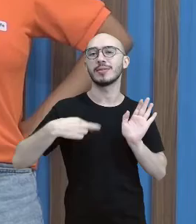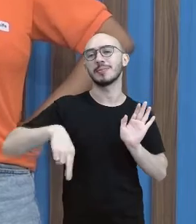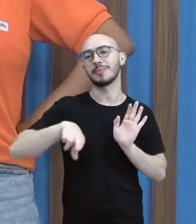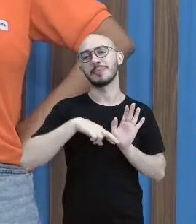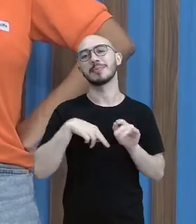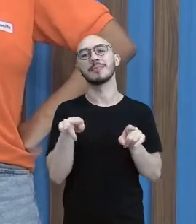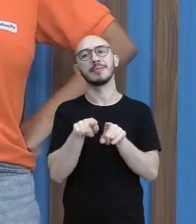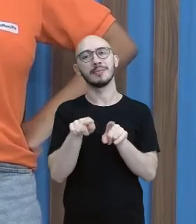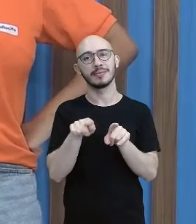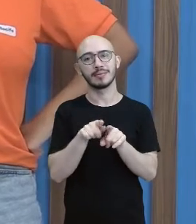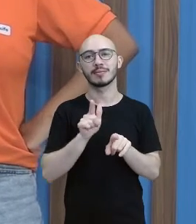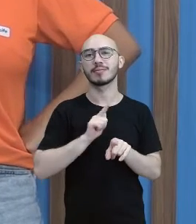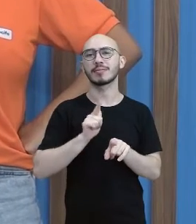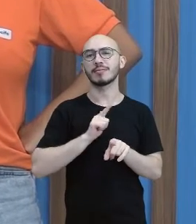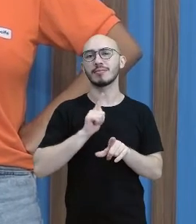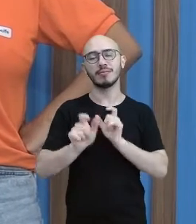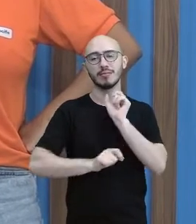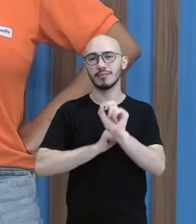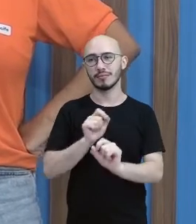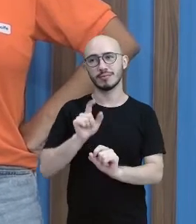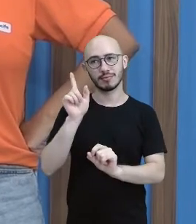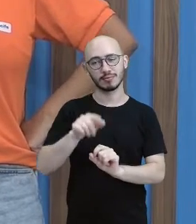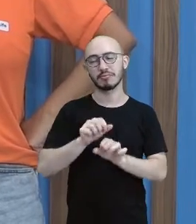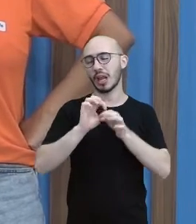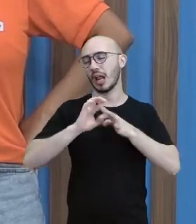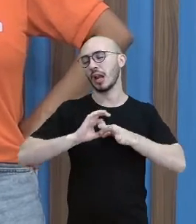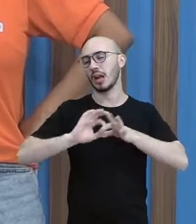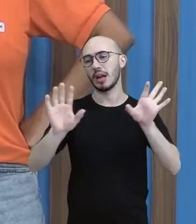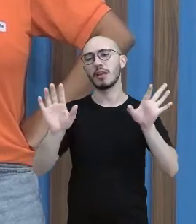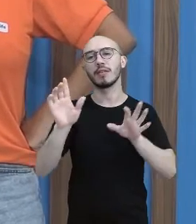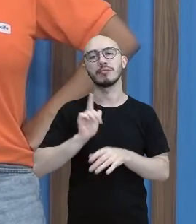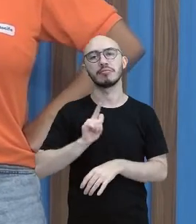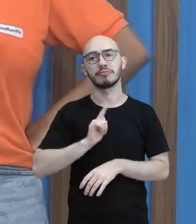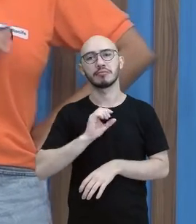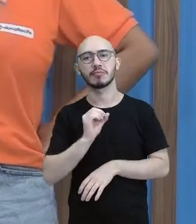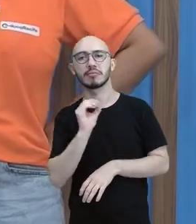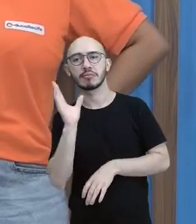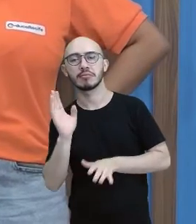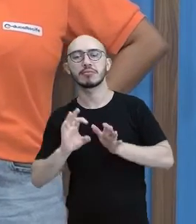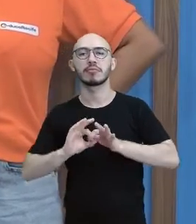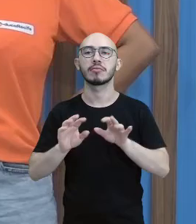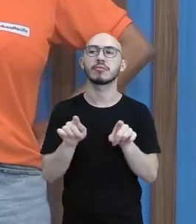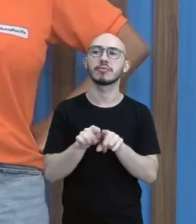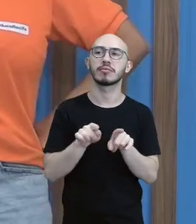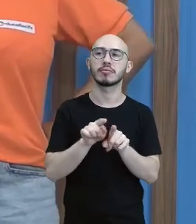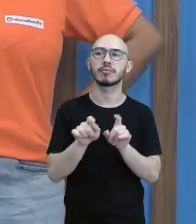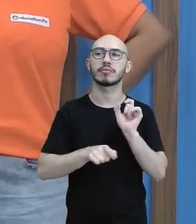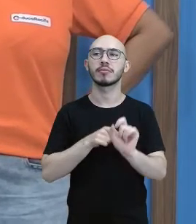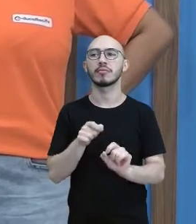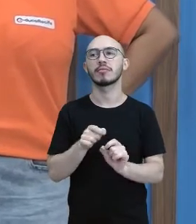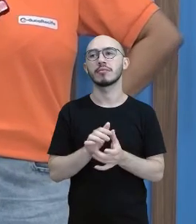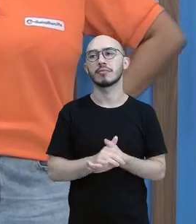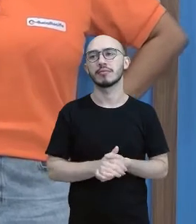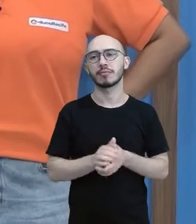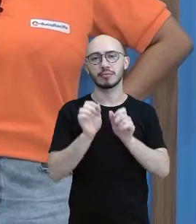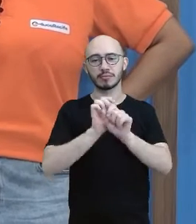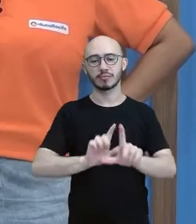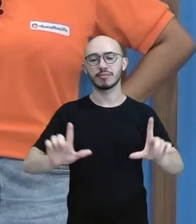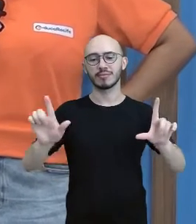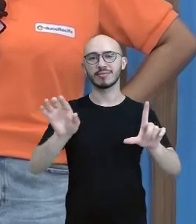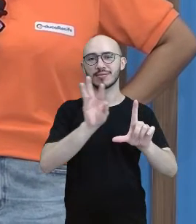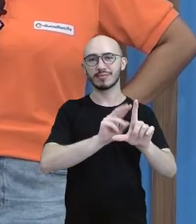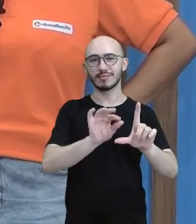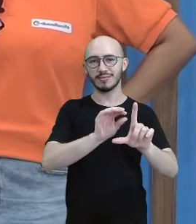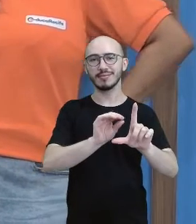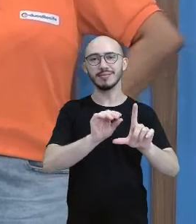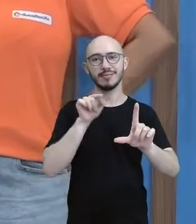Recife, disponível para todas as plataformas, tanto nas lojas de aplicativo quanto no QR Code na